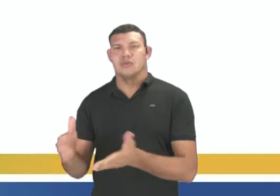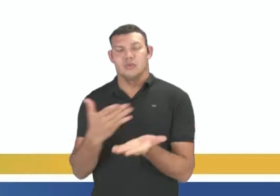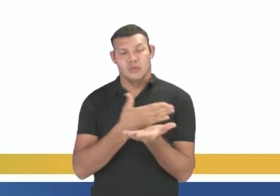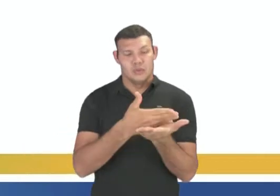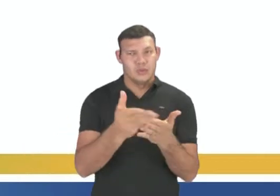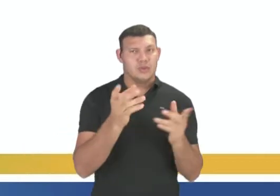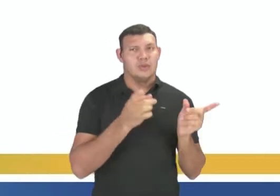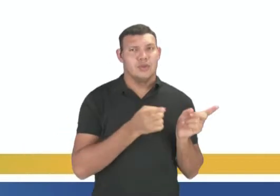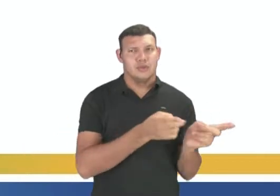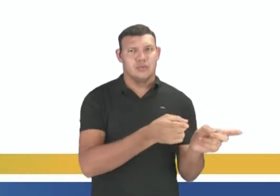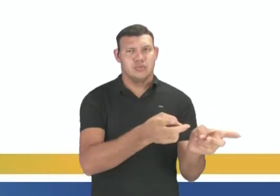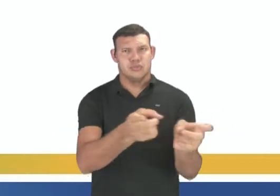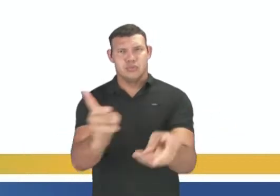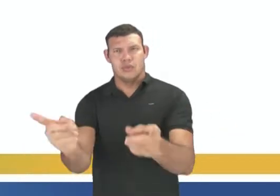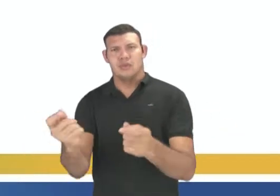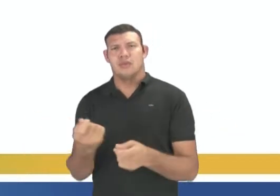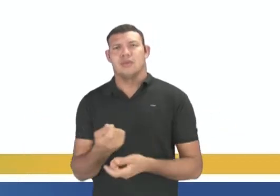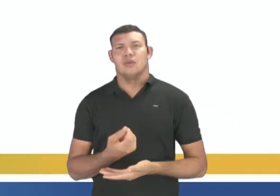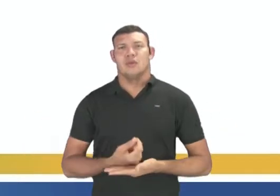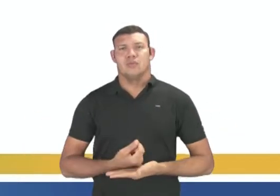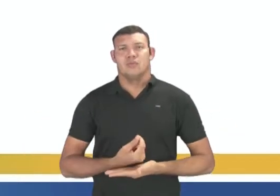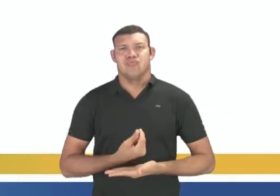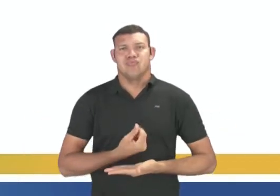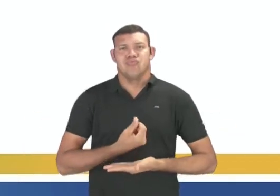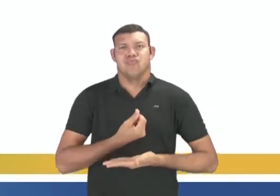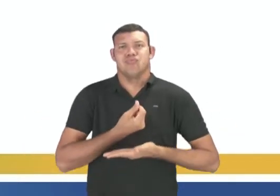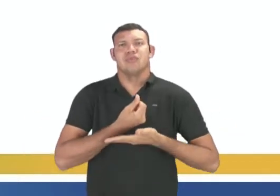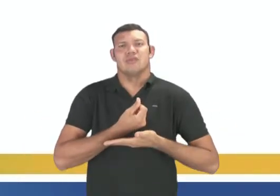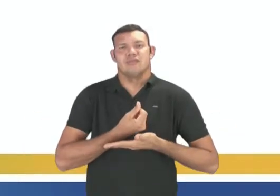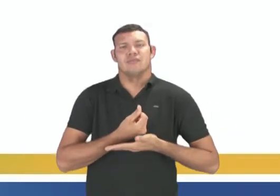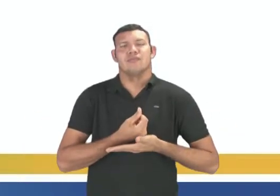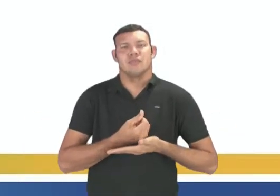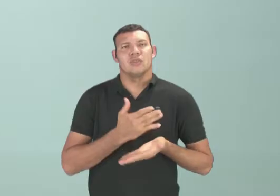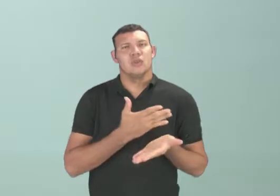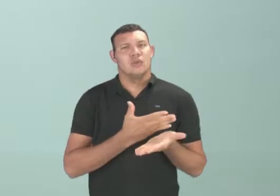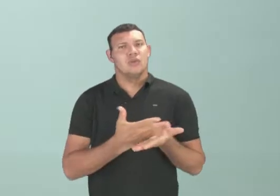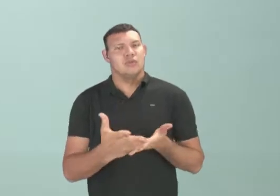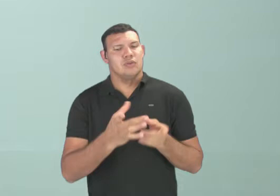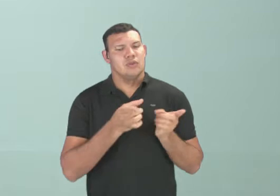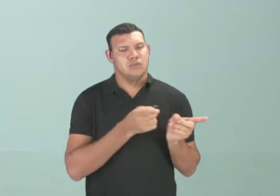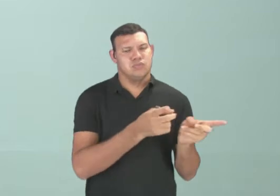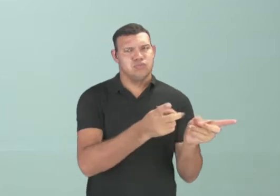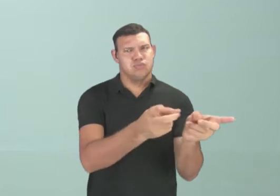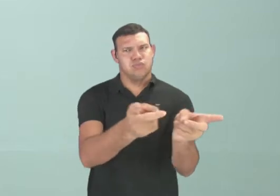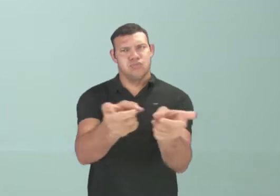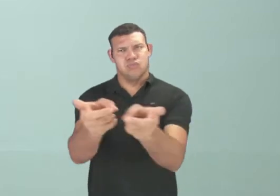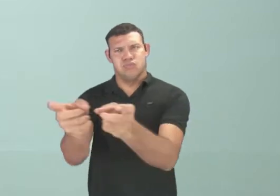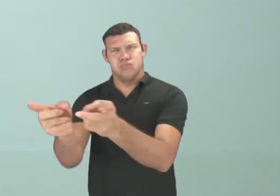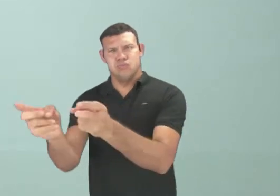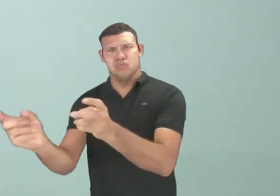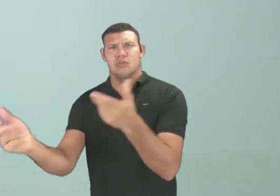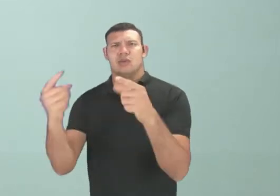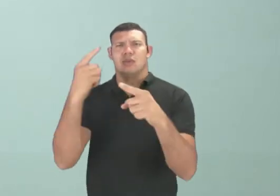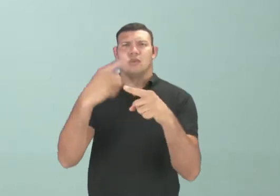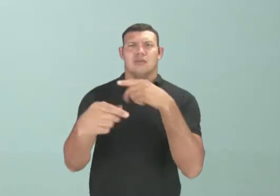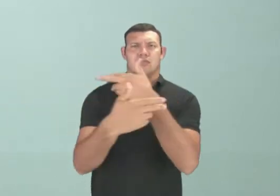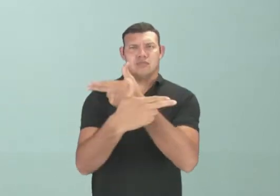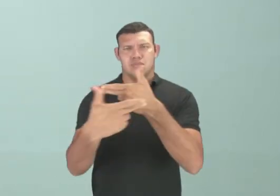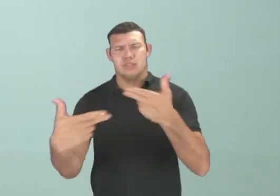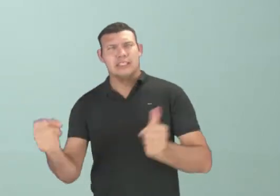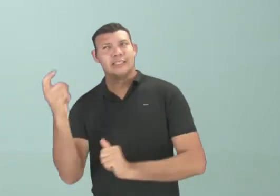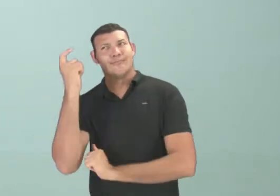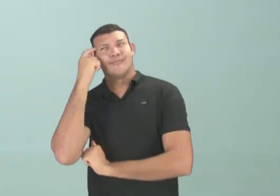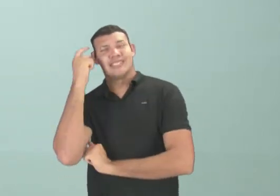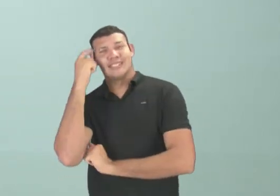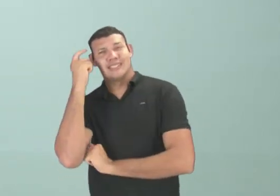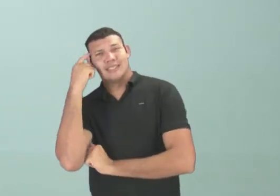mercantilismo, do capitalismo em si, onde eles vão começar a vender suas coisas, vão começar a pensar